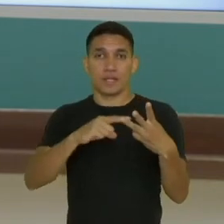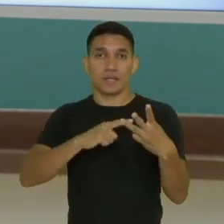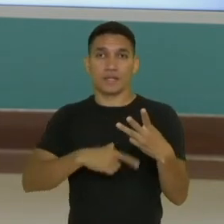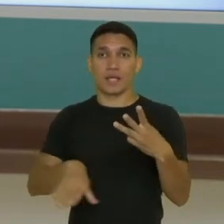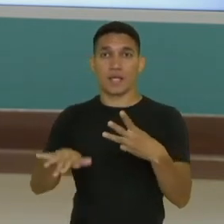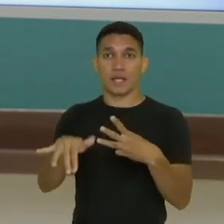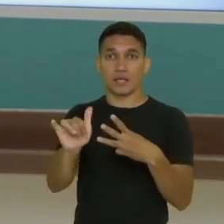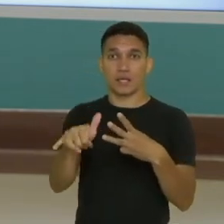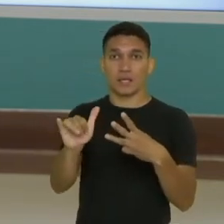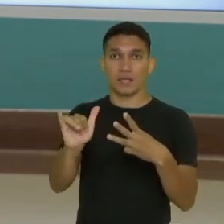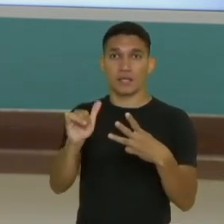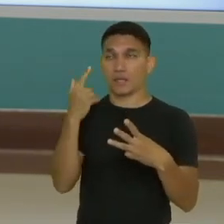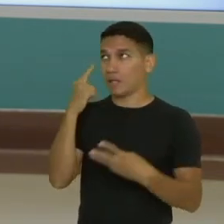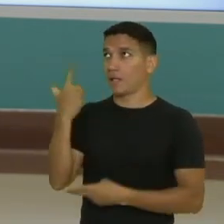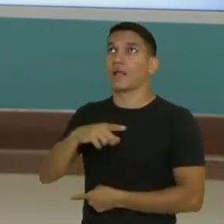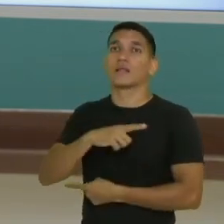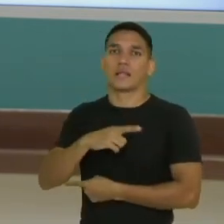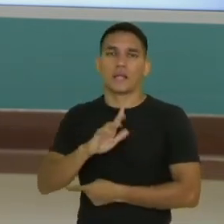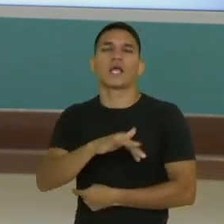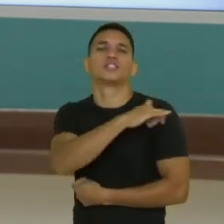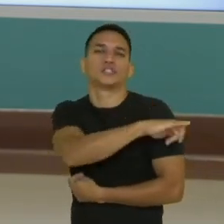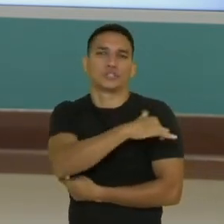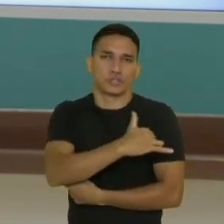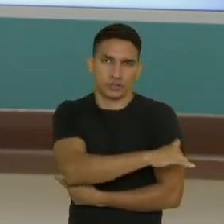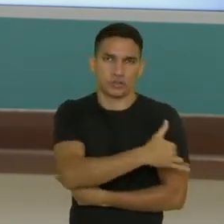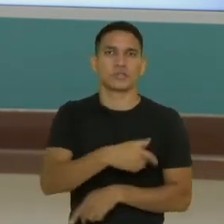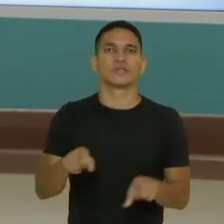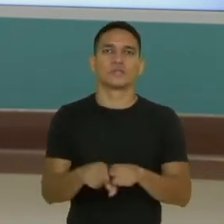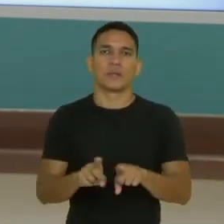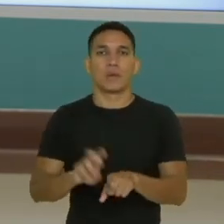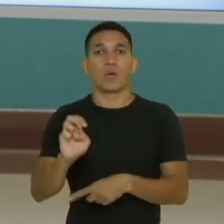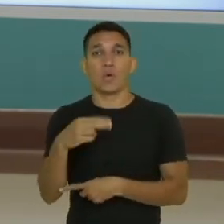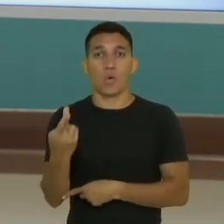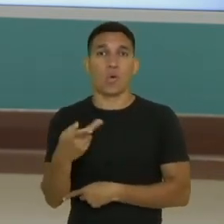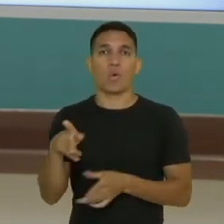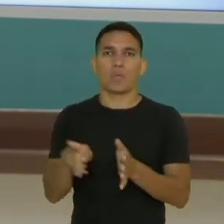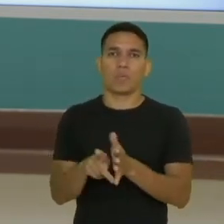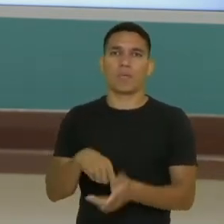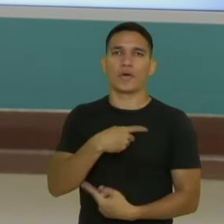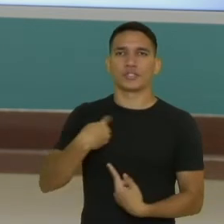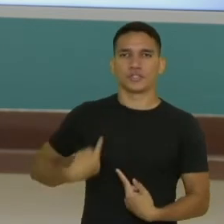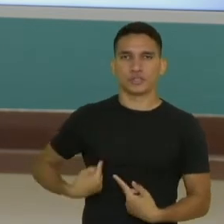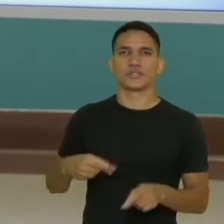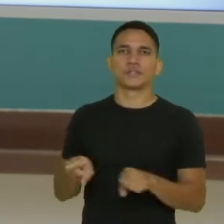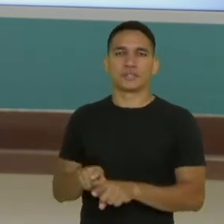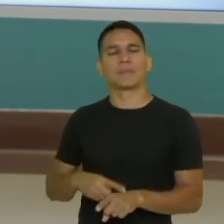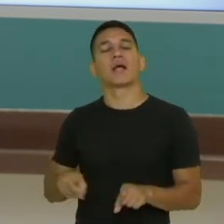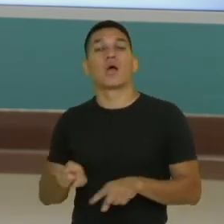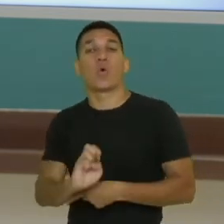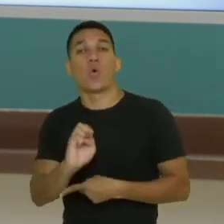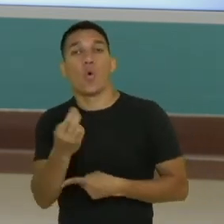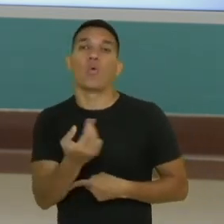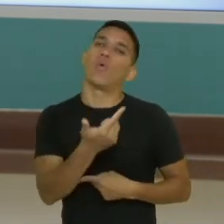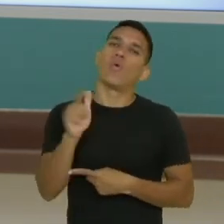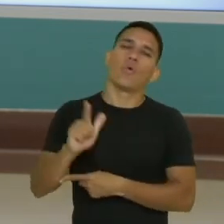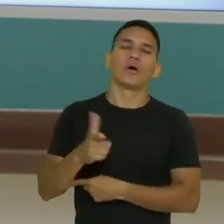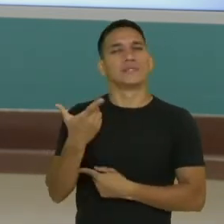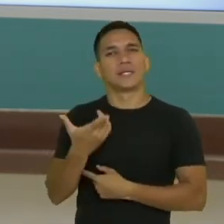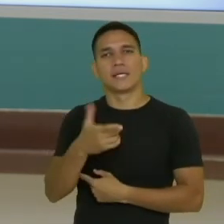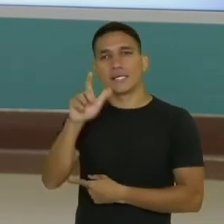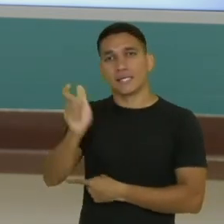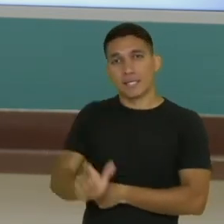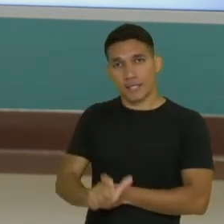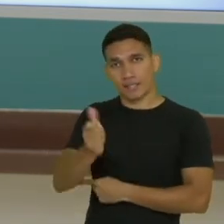grupo gama, entraria o Rio de Janeiro no Brasil, ou Pequim na China, ou até mesmo Roma na